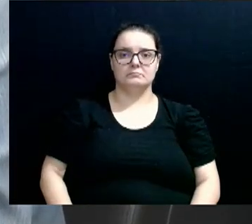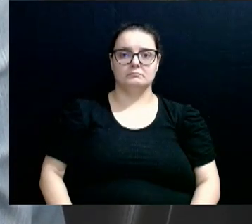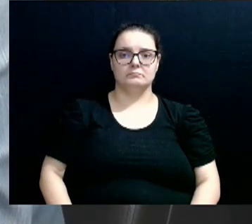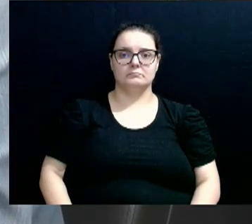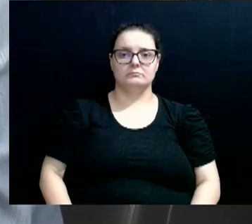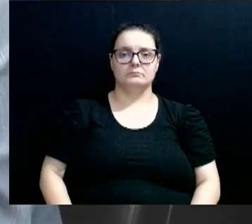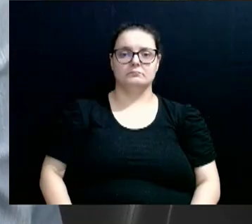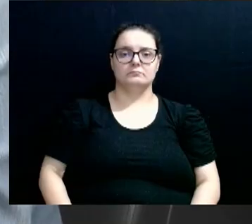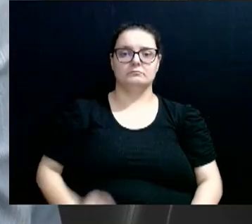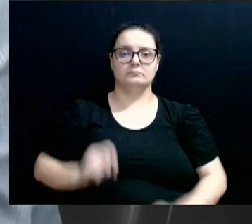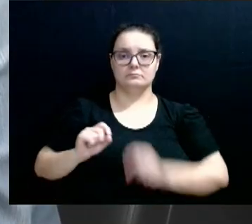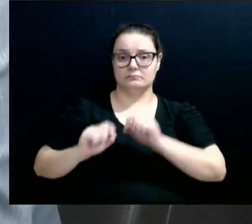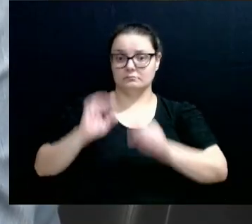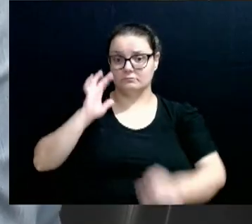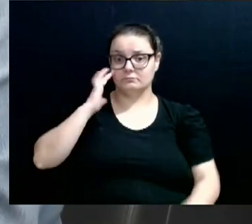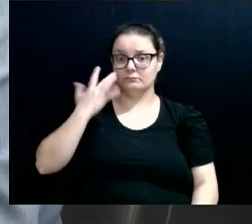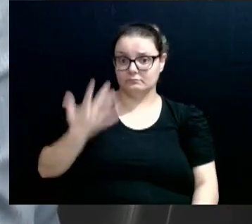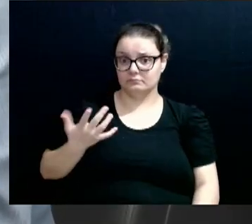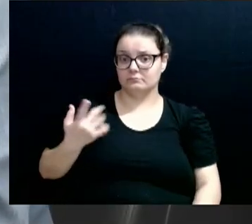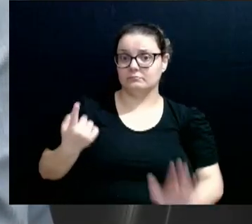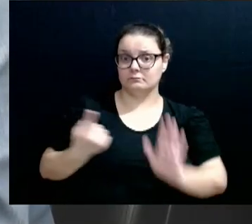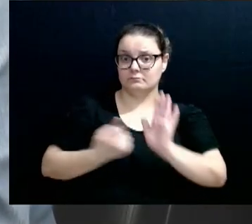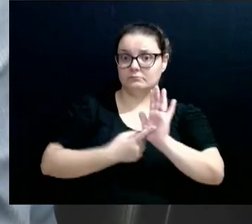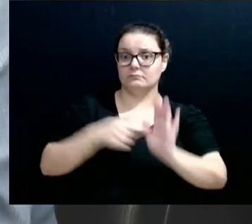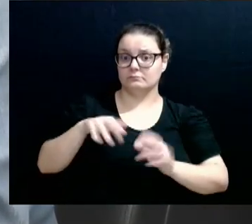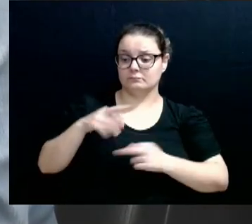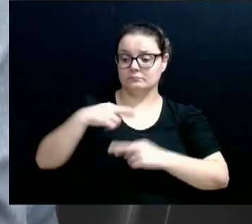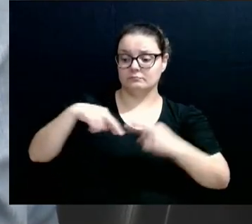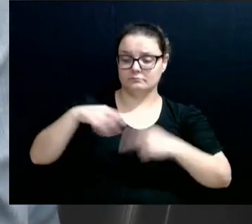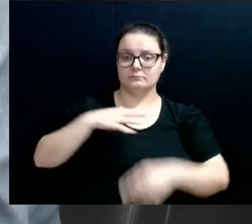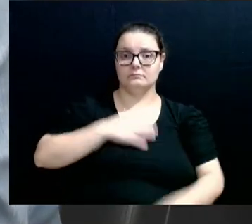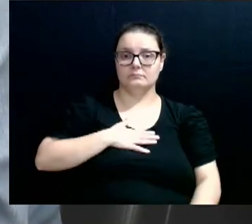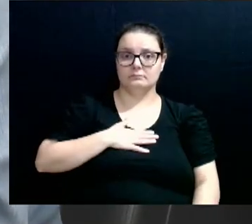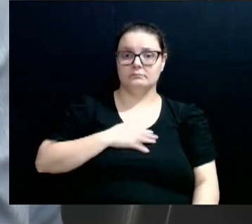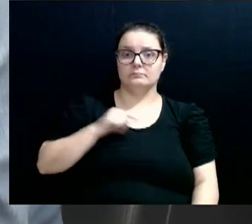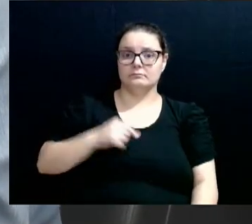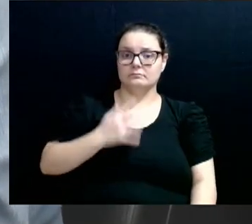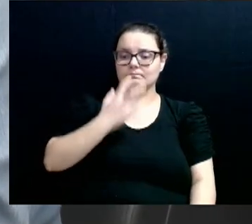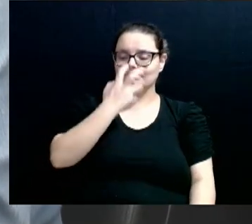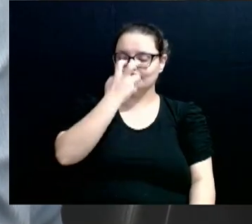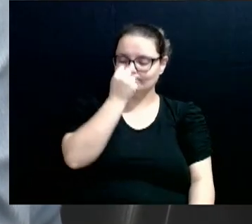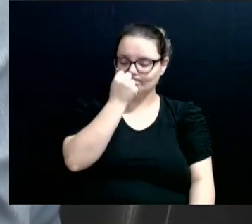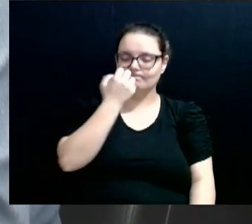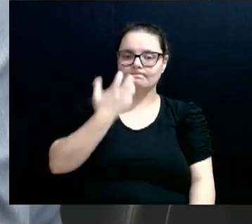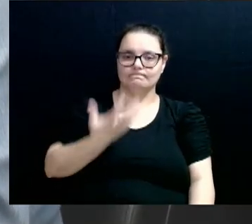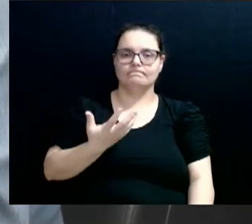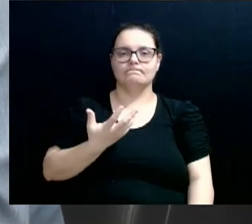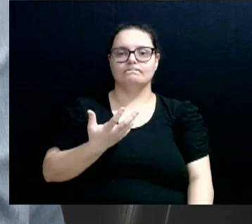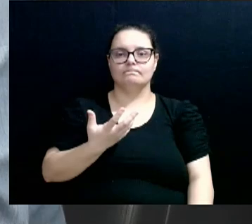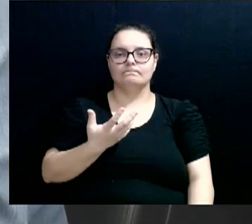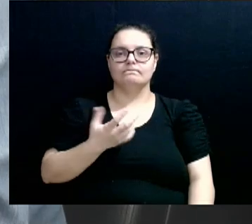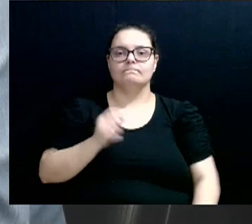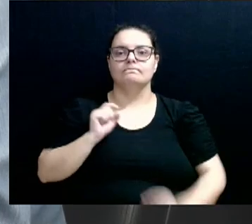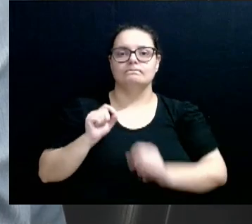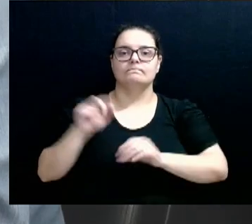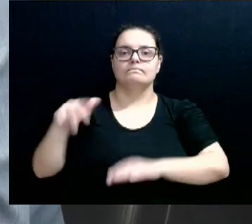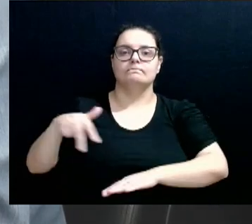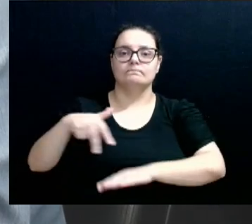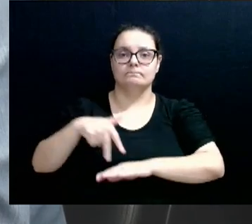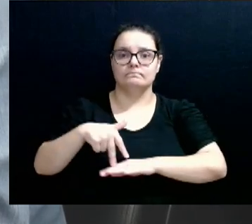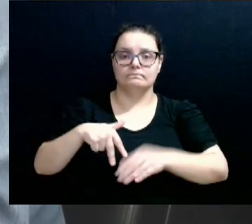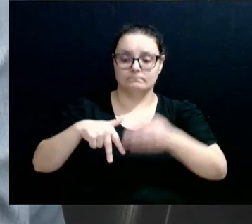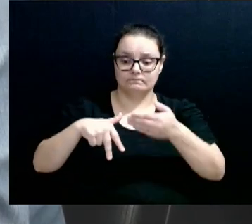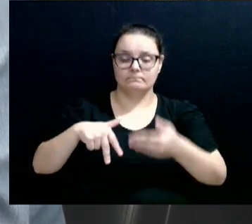que marca mais em relação a mim é essa decepção mesmo com o que espera da figura, sabe? Eu tento